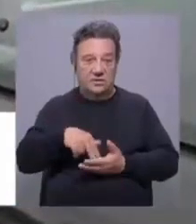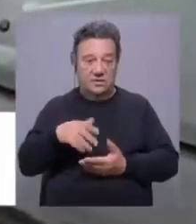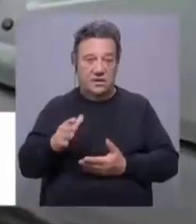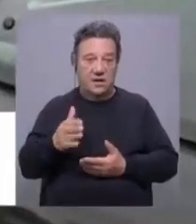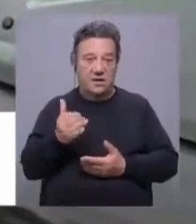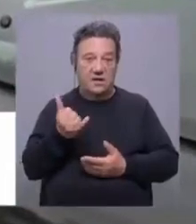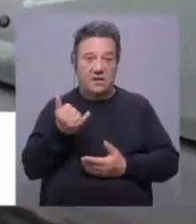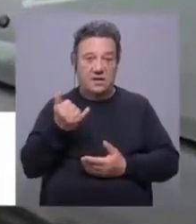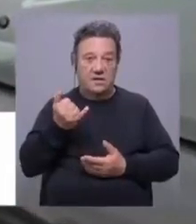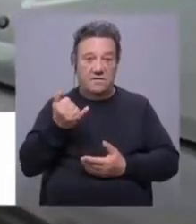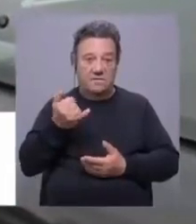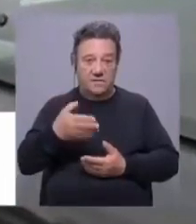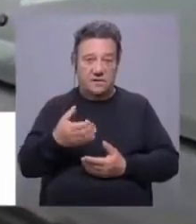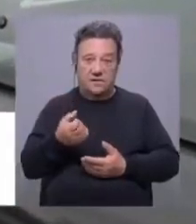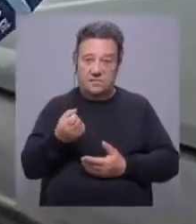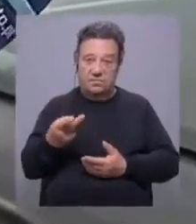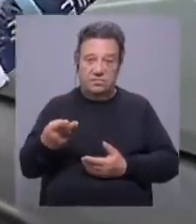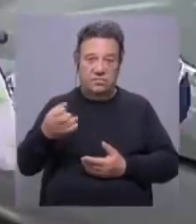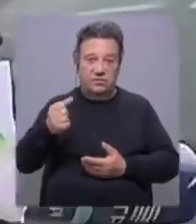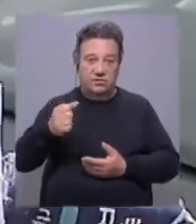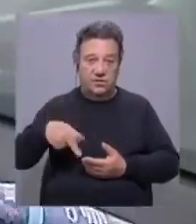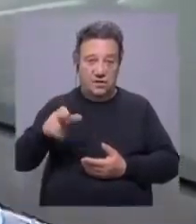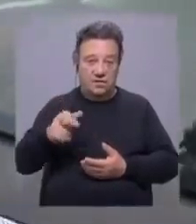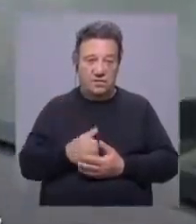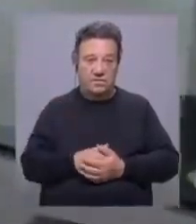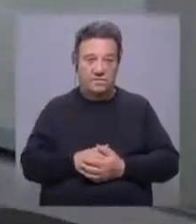27 efetivos da GNR.